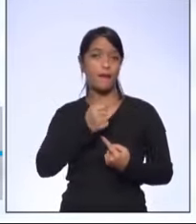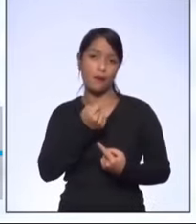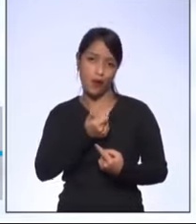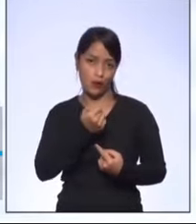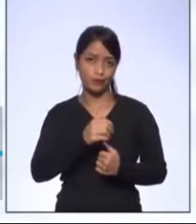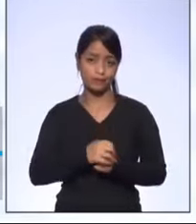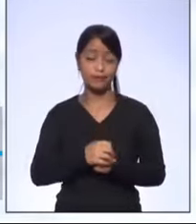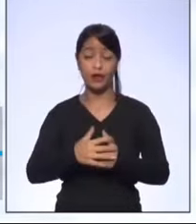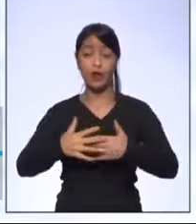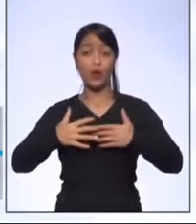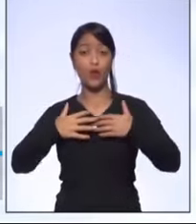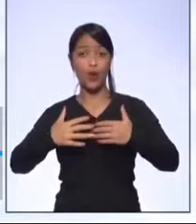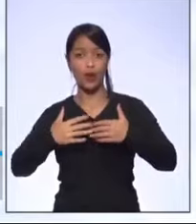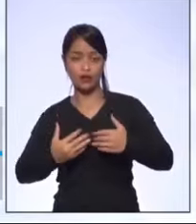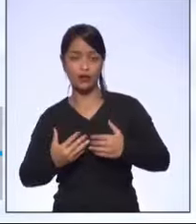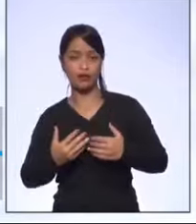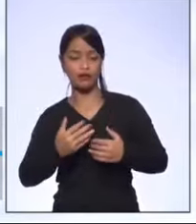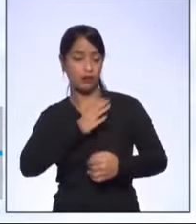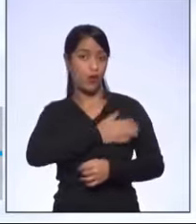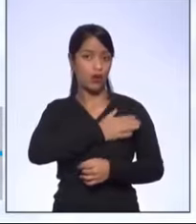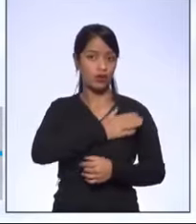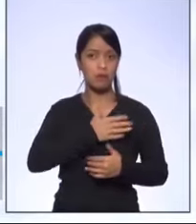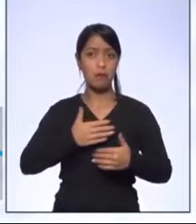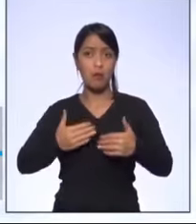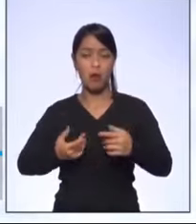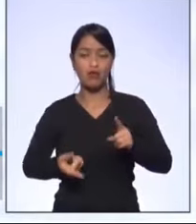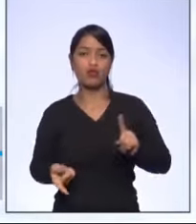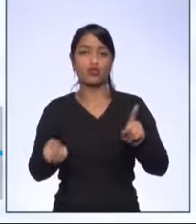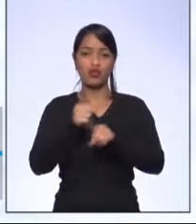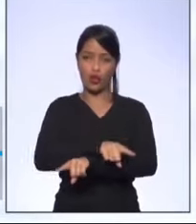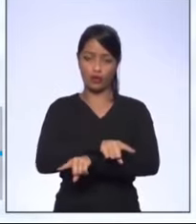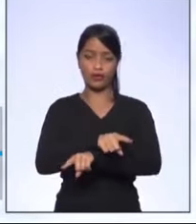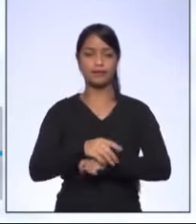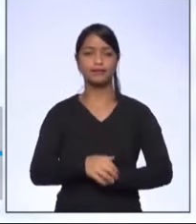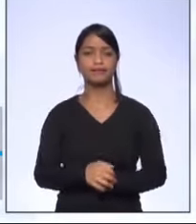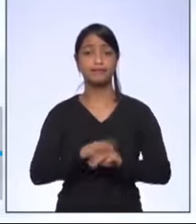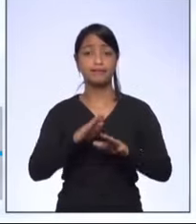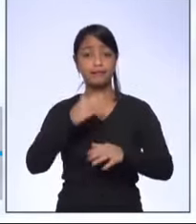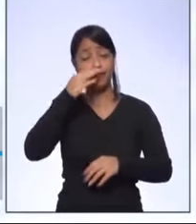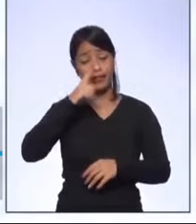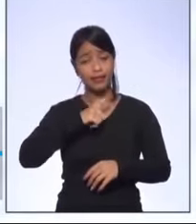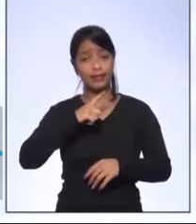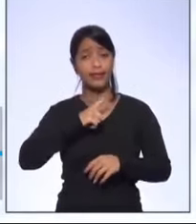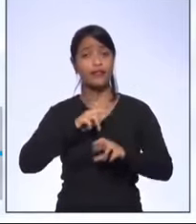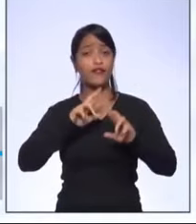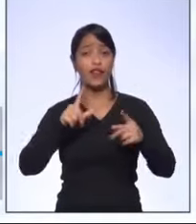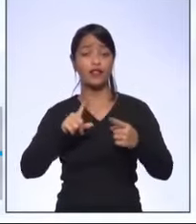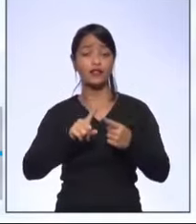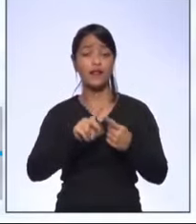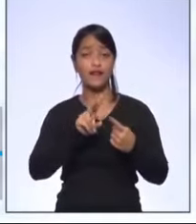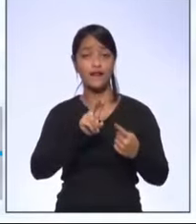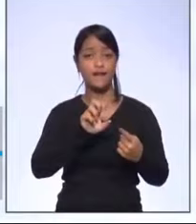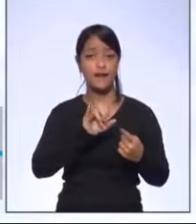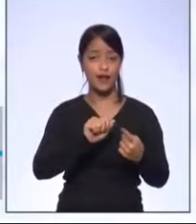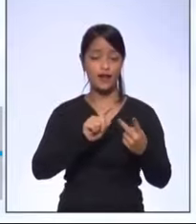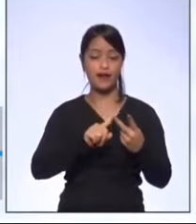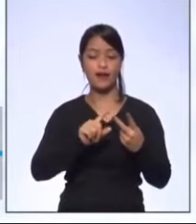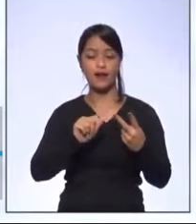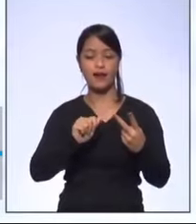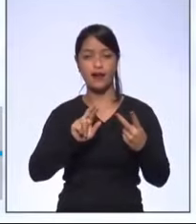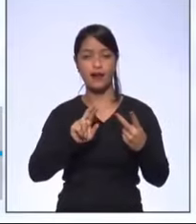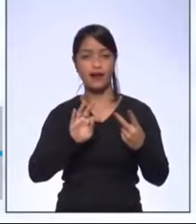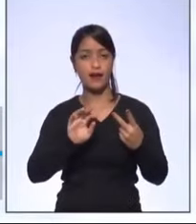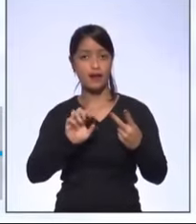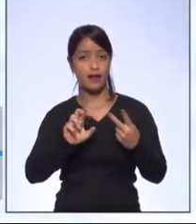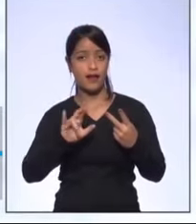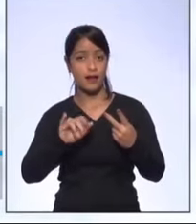inverte. Tá bom? Mas só para você saber a diferença básica entre veia e artéria. Tem diferença também no tecido, na estrutura, um é um pouquinho mais